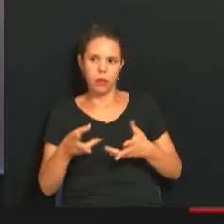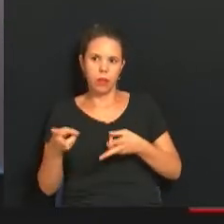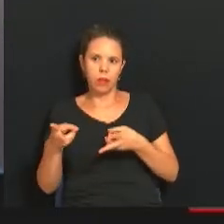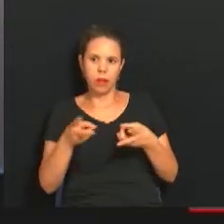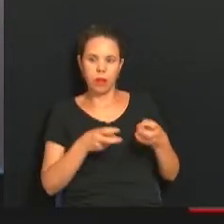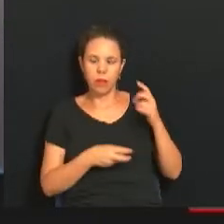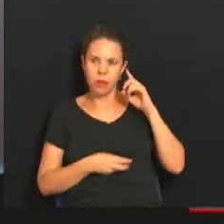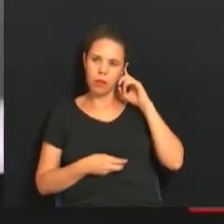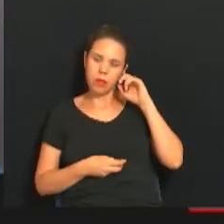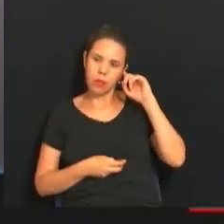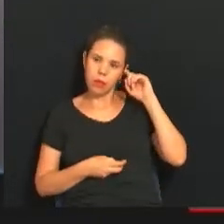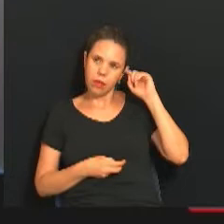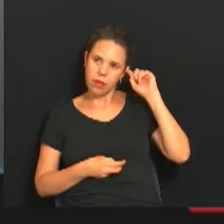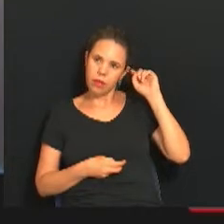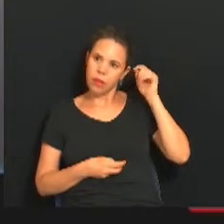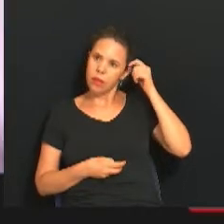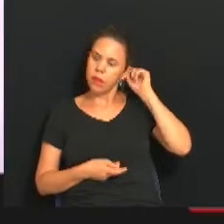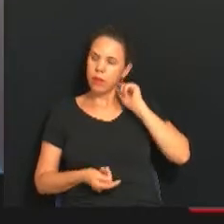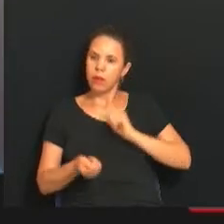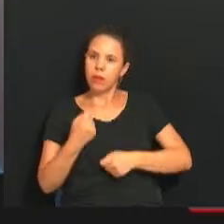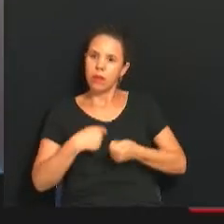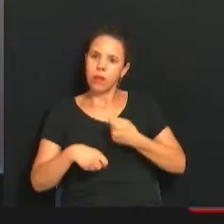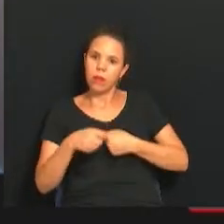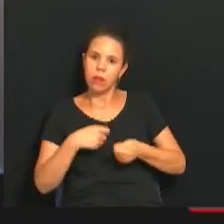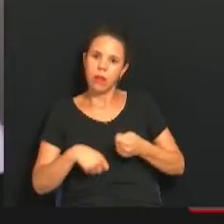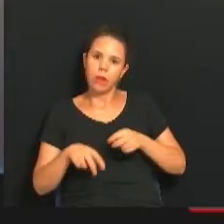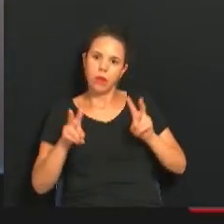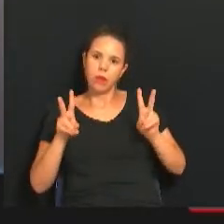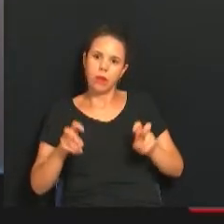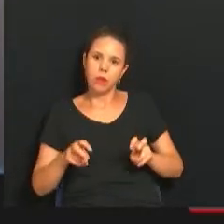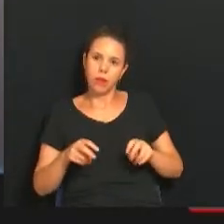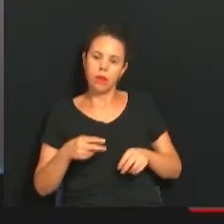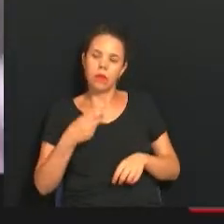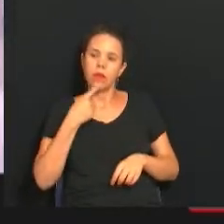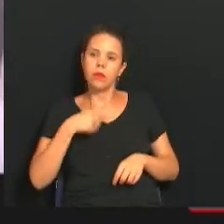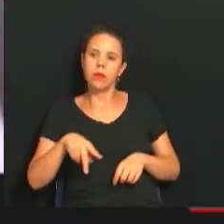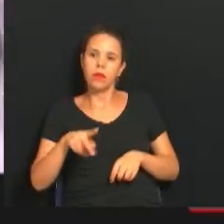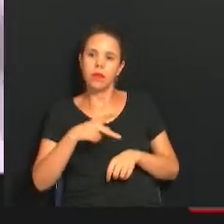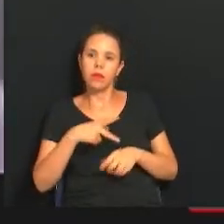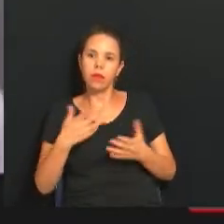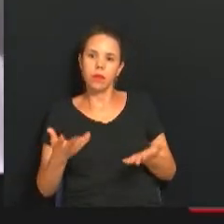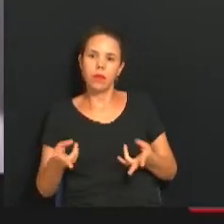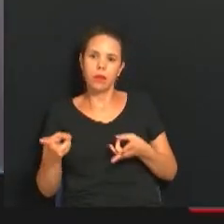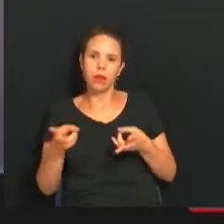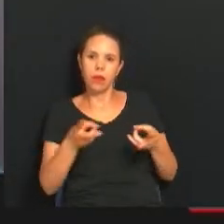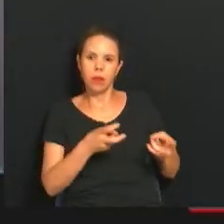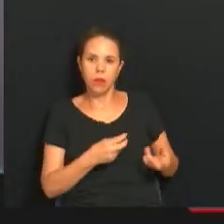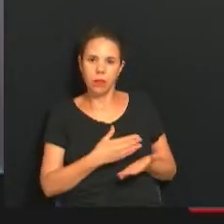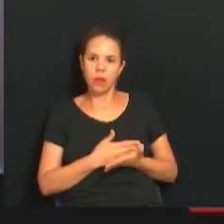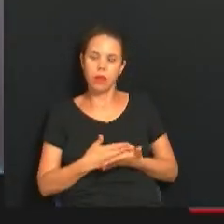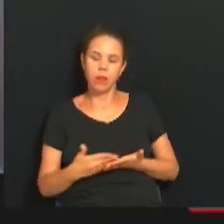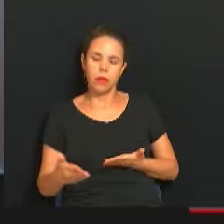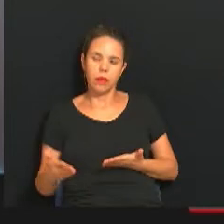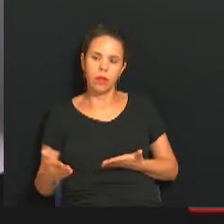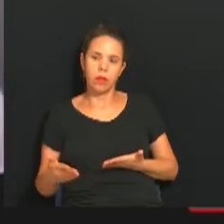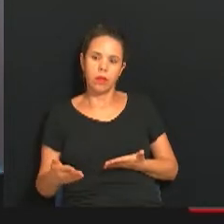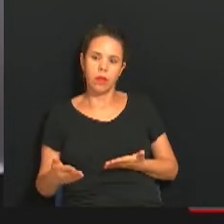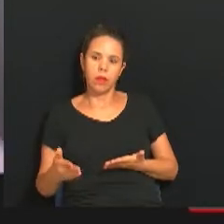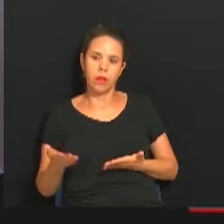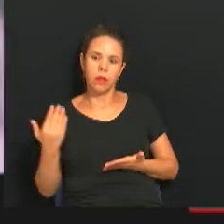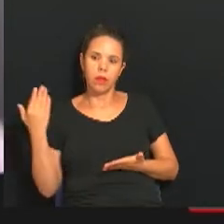relação a essas sanções econômicas com relação à Rússia. Por quê? A gente observou lá no começo que essas sanções elas eram